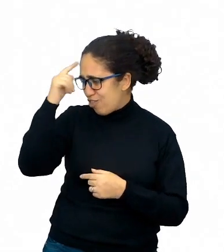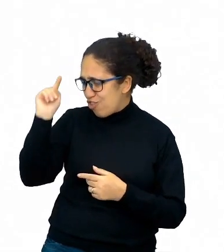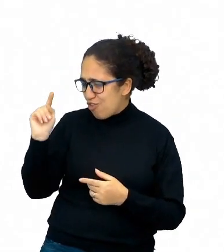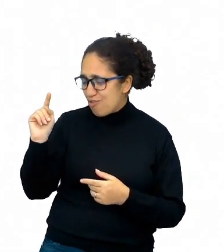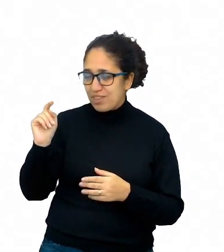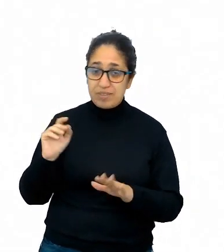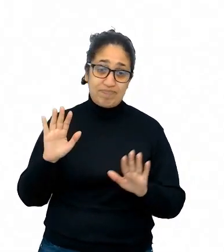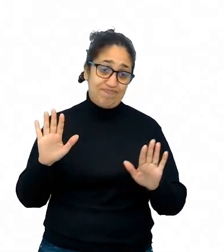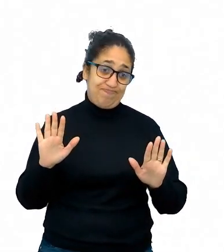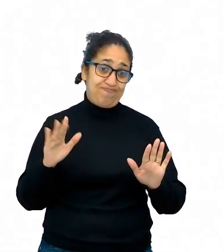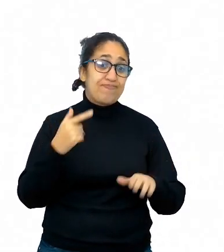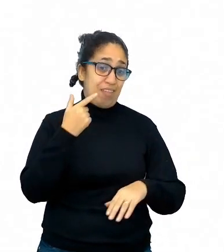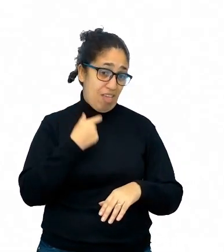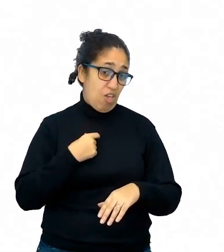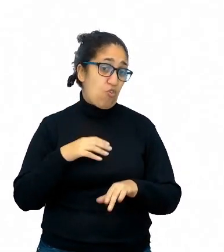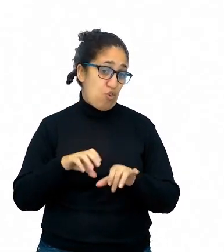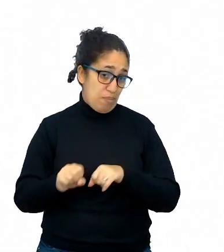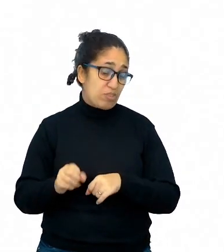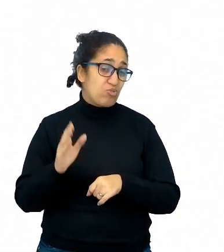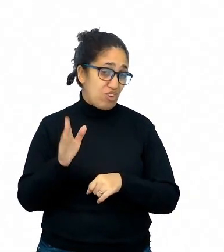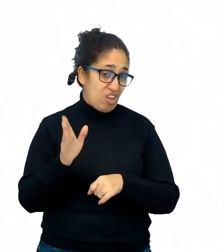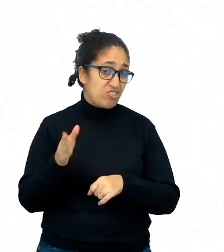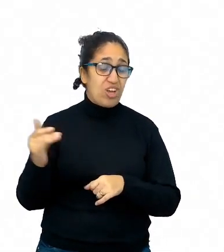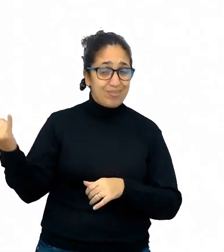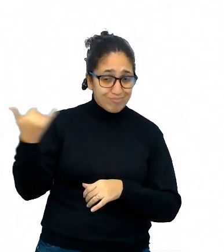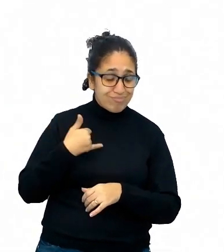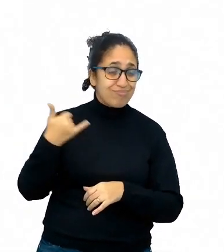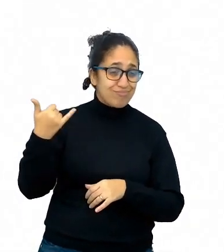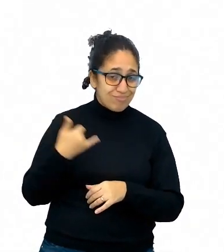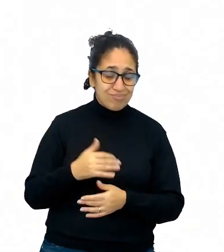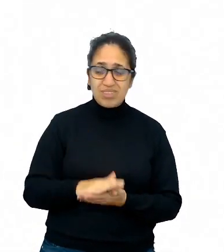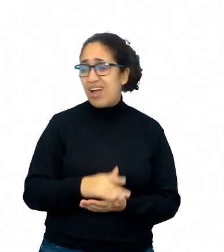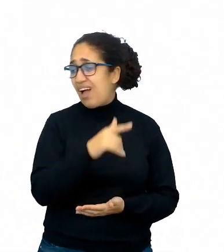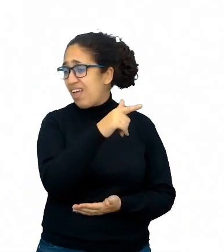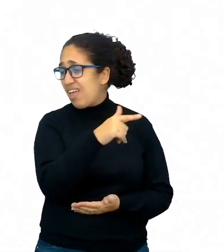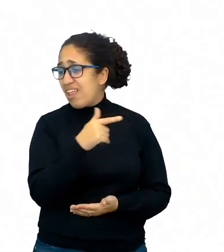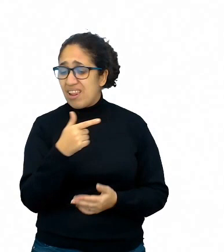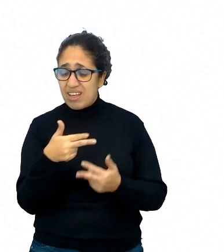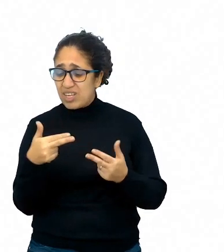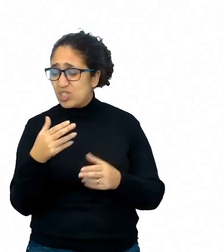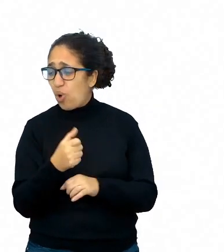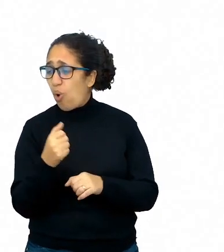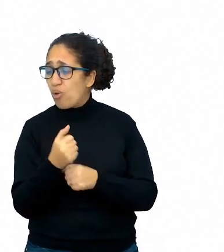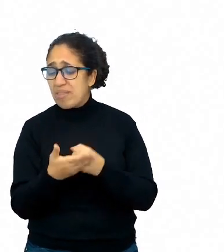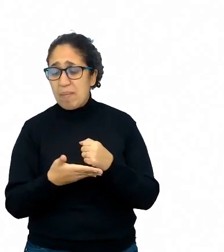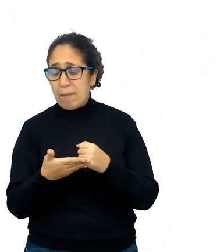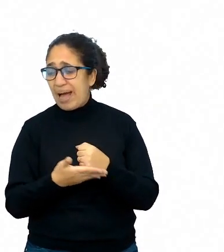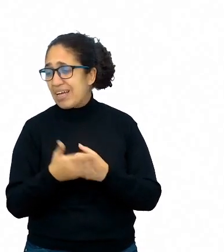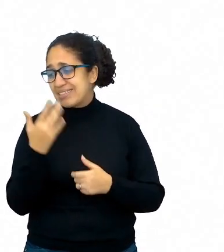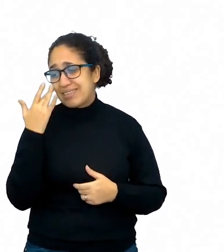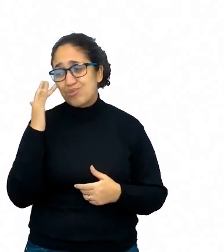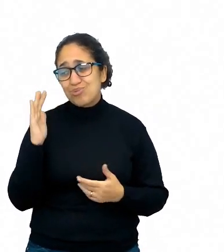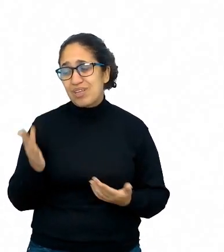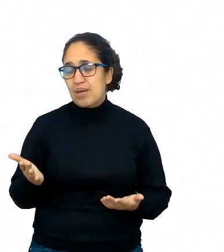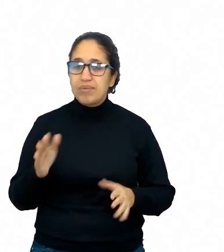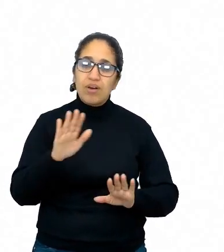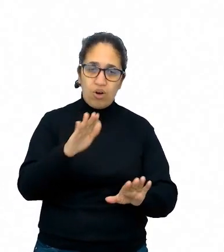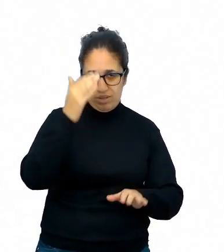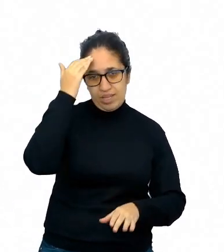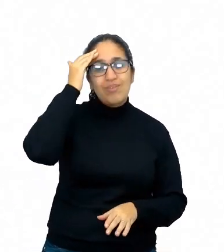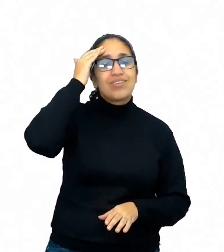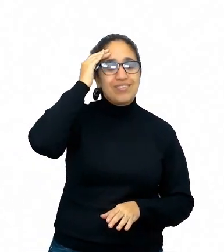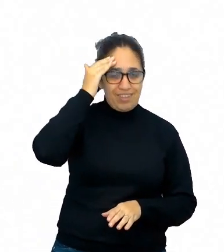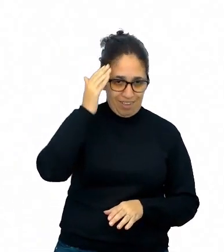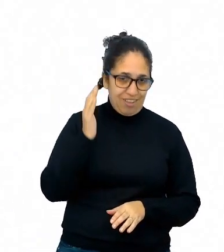eu, como formadora, tenho escutado. Ah, eles têm coisa de operação básica, eles não conseguem realizar, né? Eu entendo